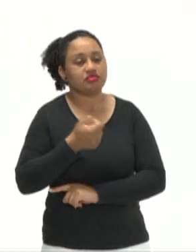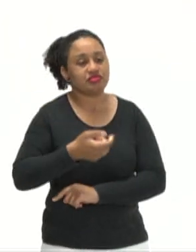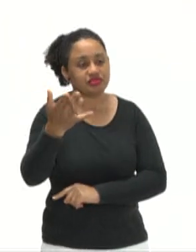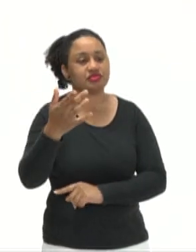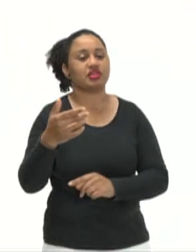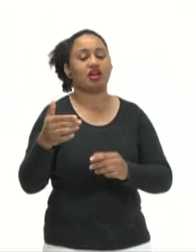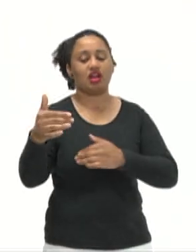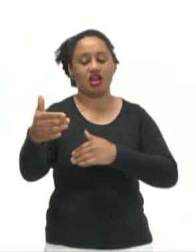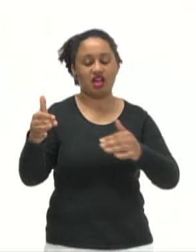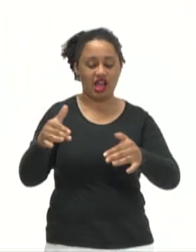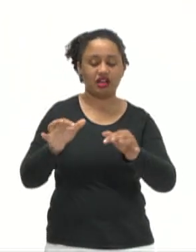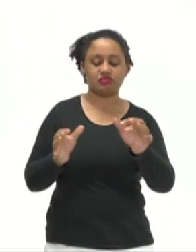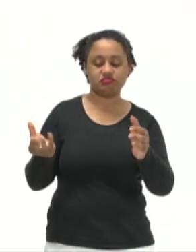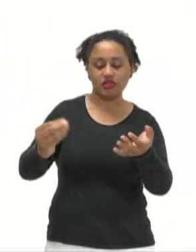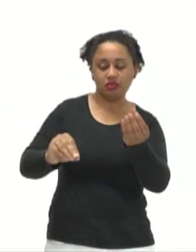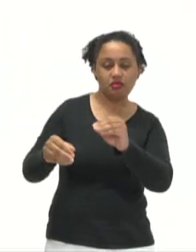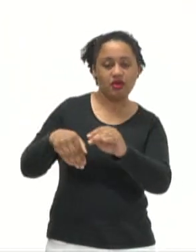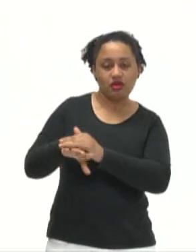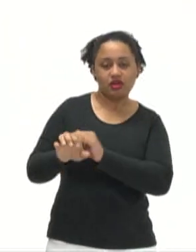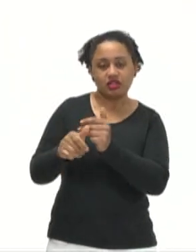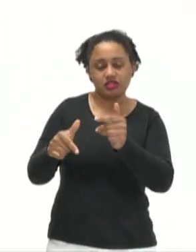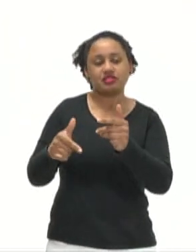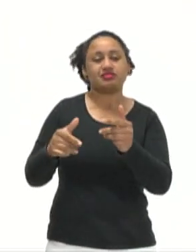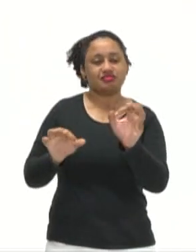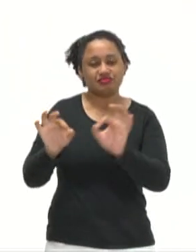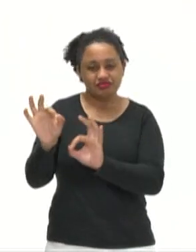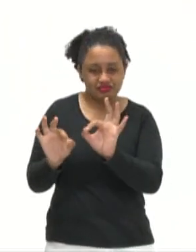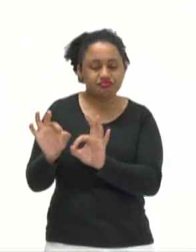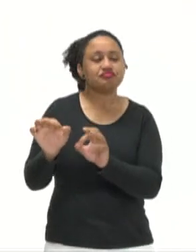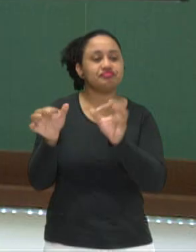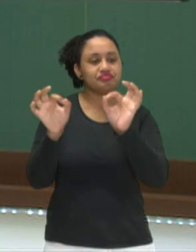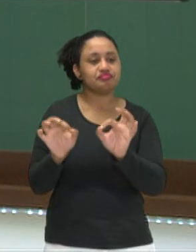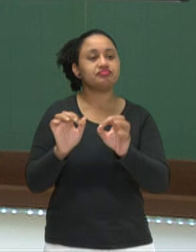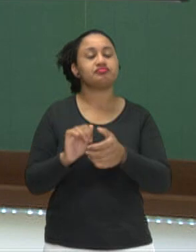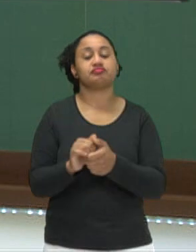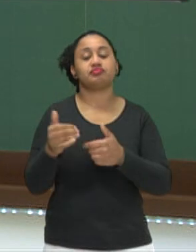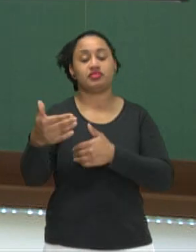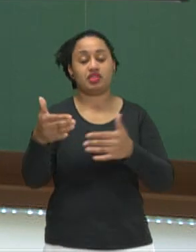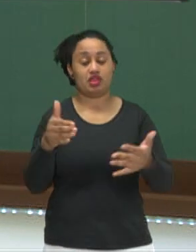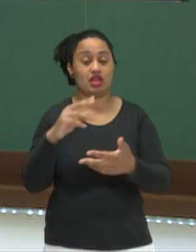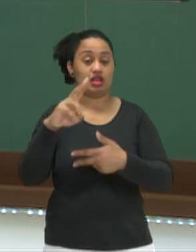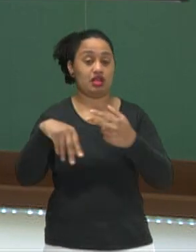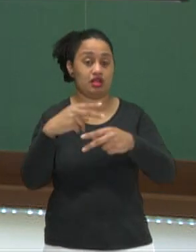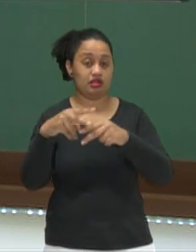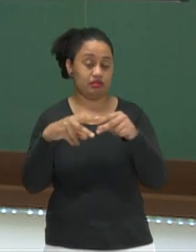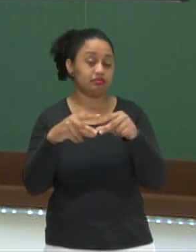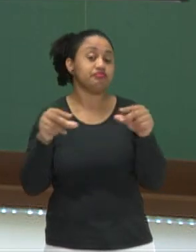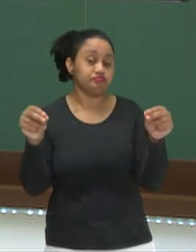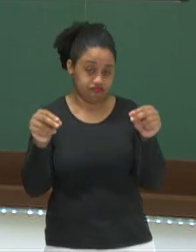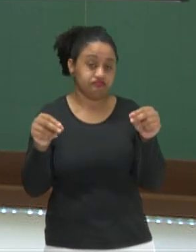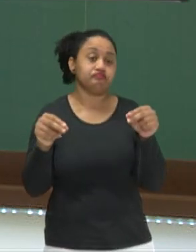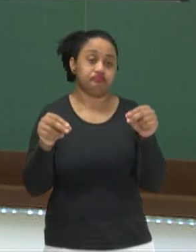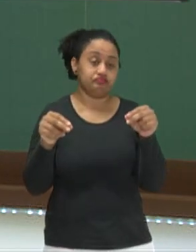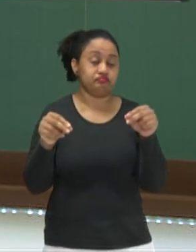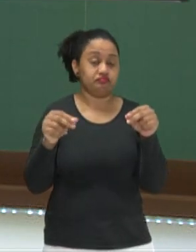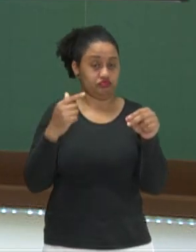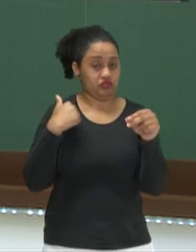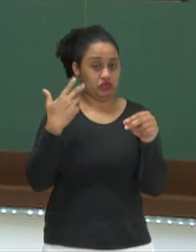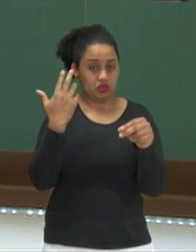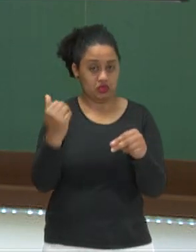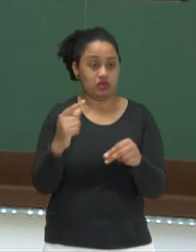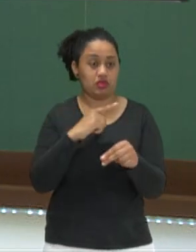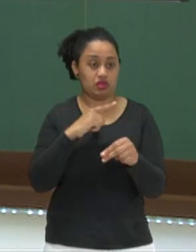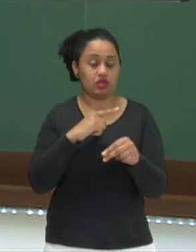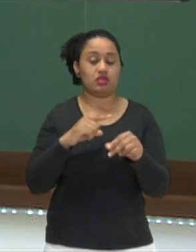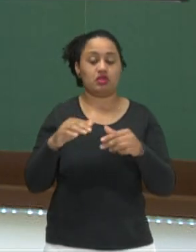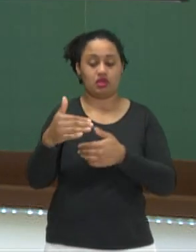Caixas organizadoras, nós temos várias caixas organizadoras. Temos caixas, por exemplo, de presentes, que são muito comuns.